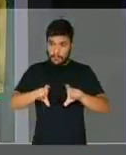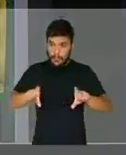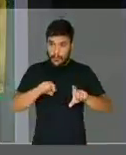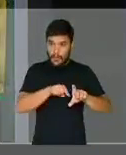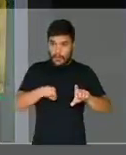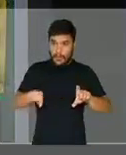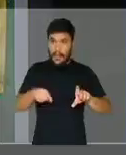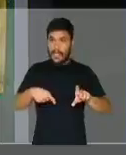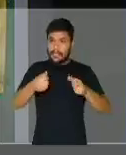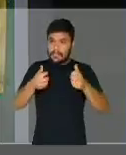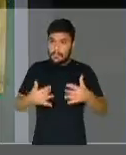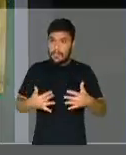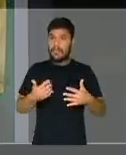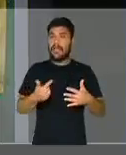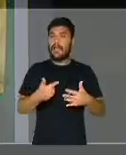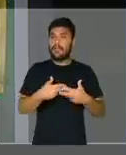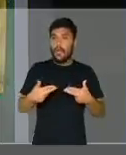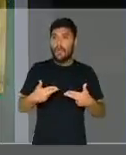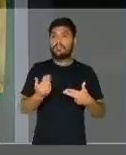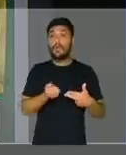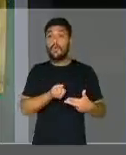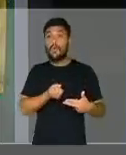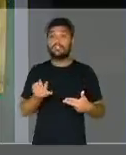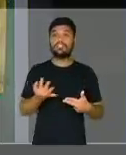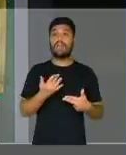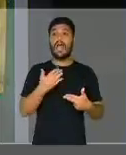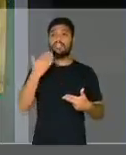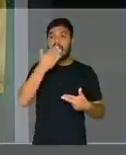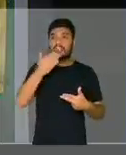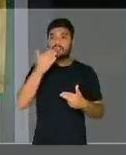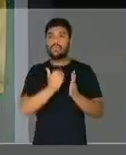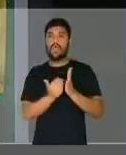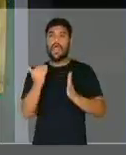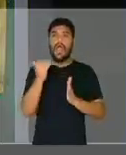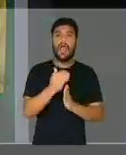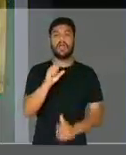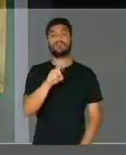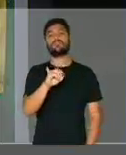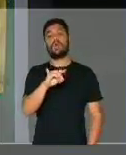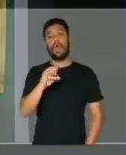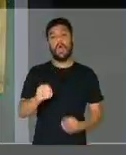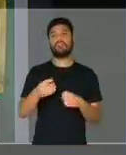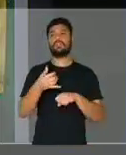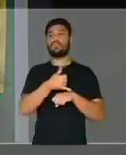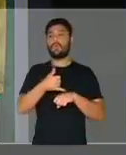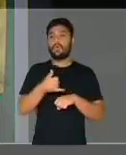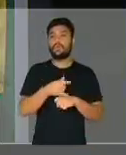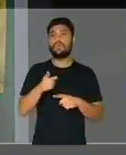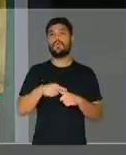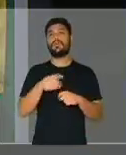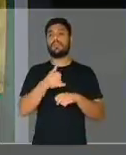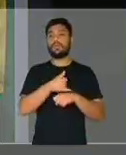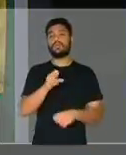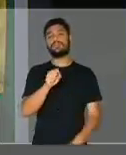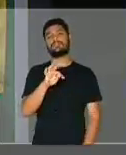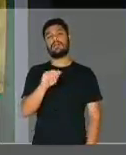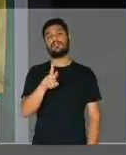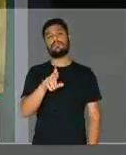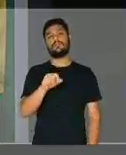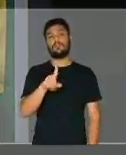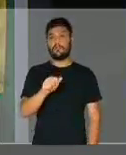processados e ultraprocessados, que indica quanto há de excesso de açúcar, de sódio, de gorduras totais e de gorduras